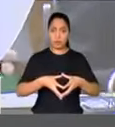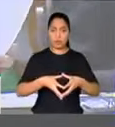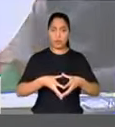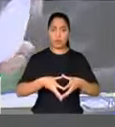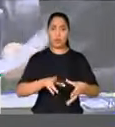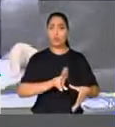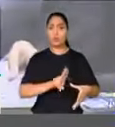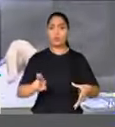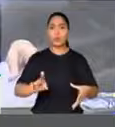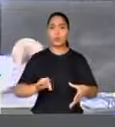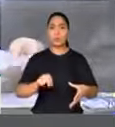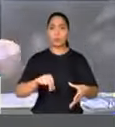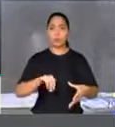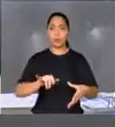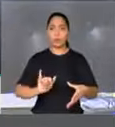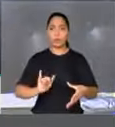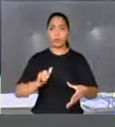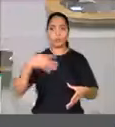Reis.